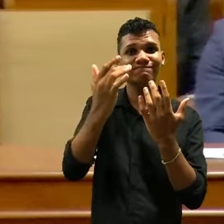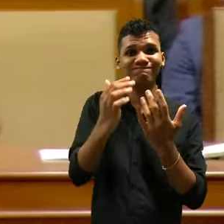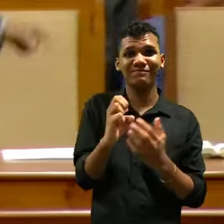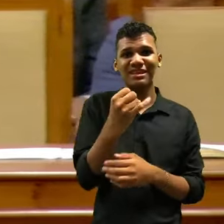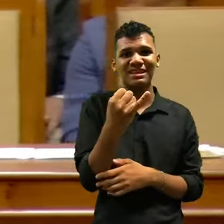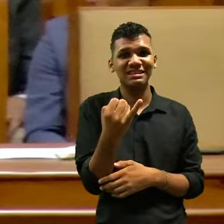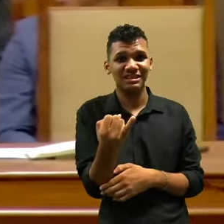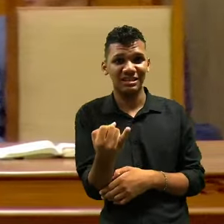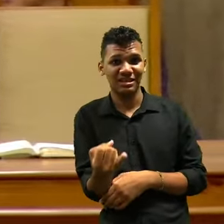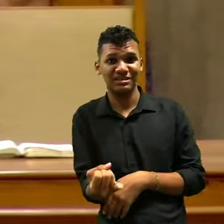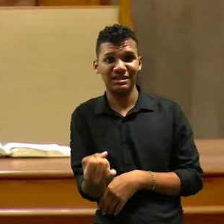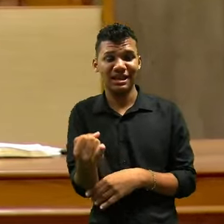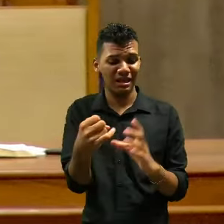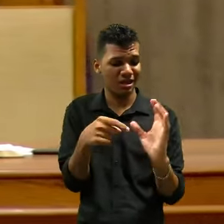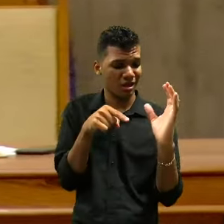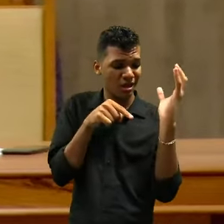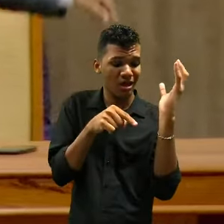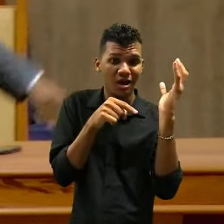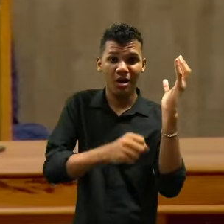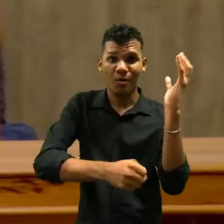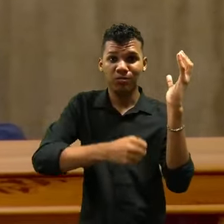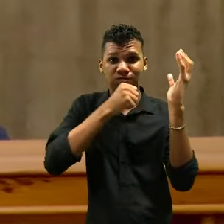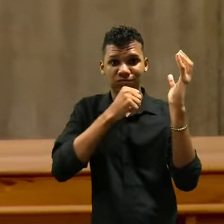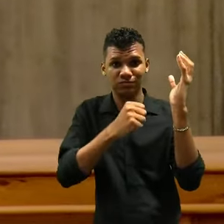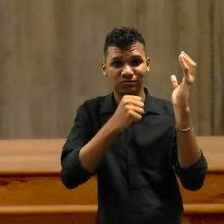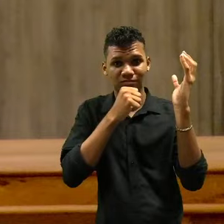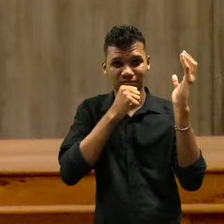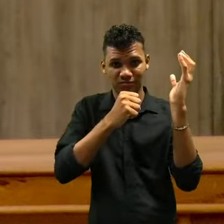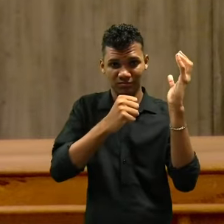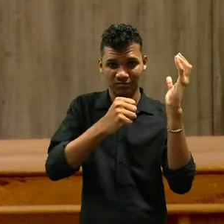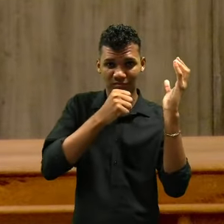AAS envelhecer Olha